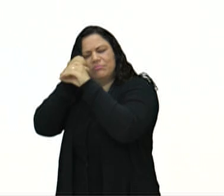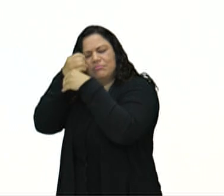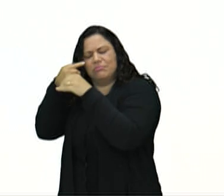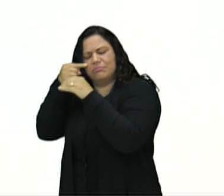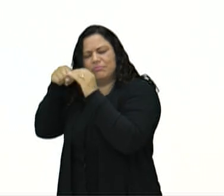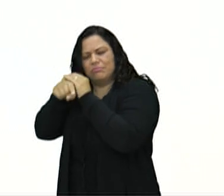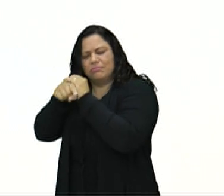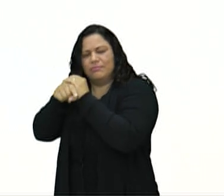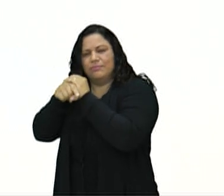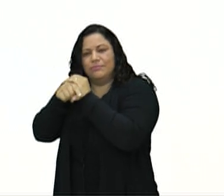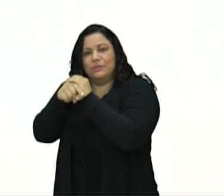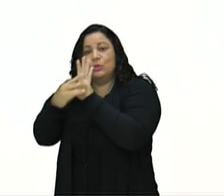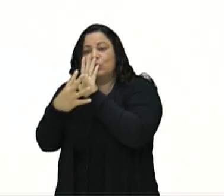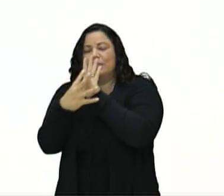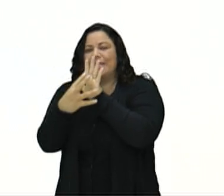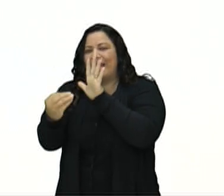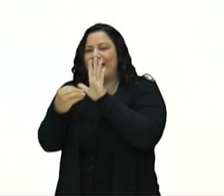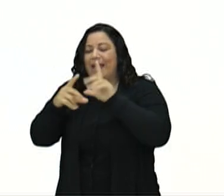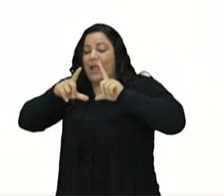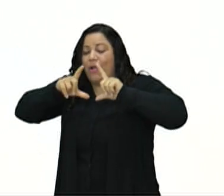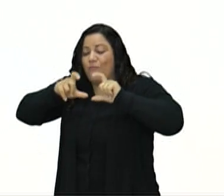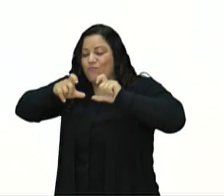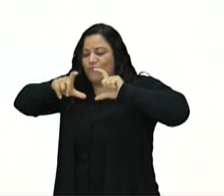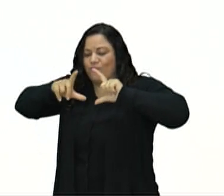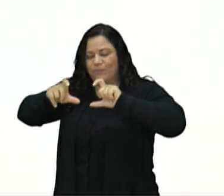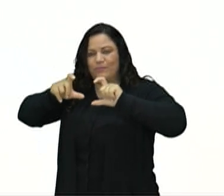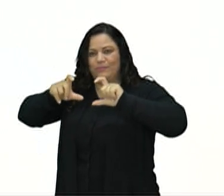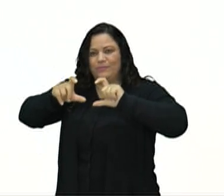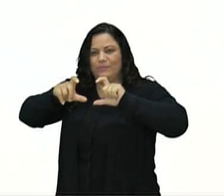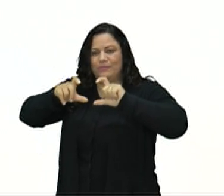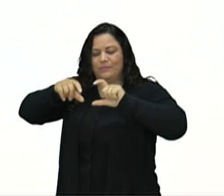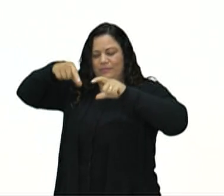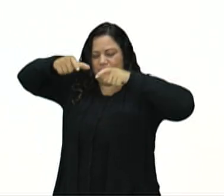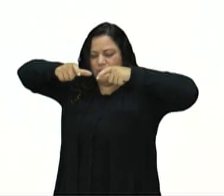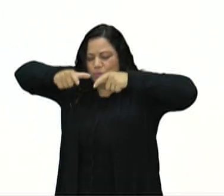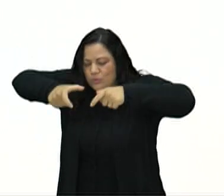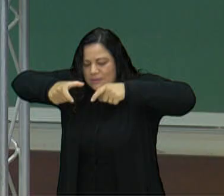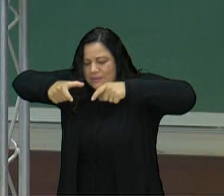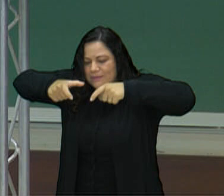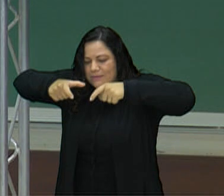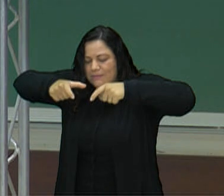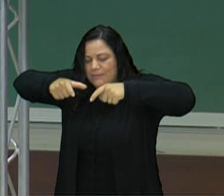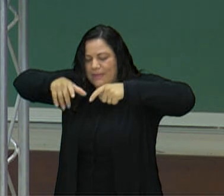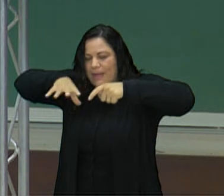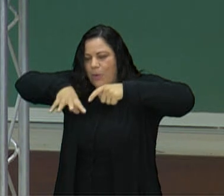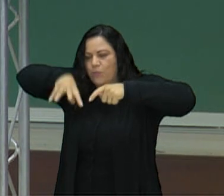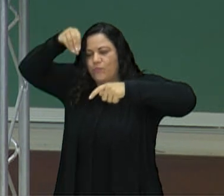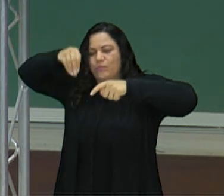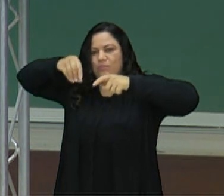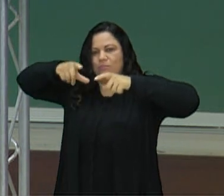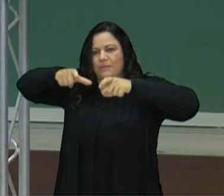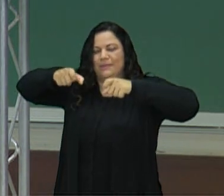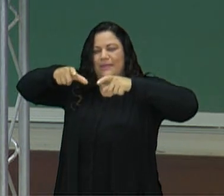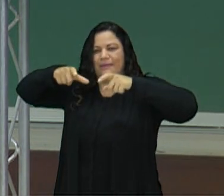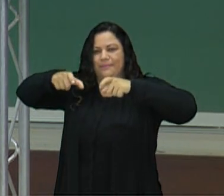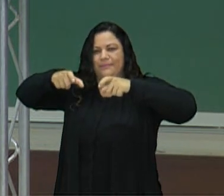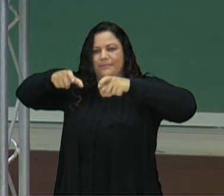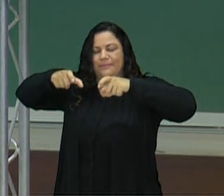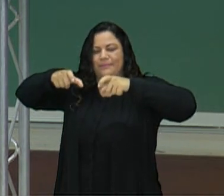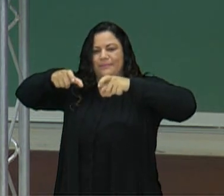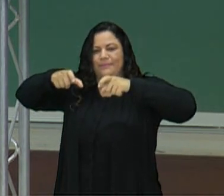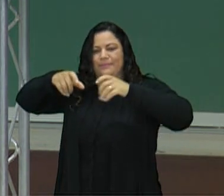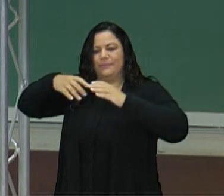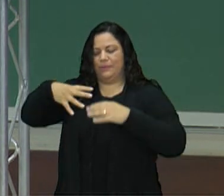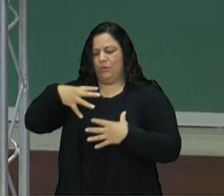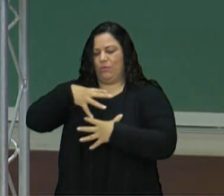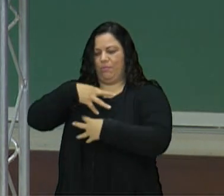por raio-x que eles fizeram uma imagem de cima da dupla hélice do DNA. E a partir de várias imagens como essa, é